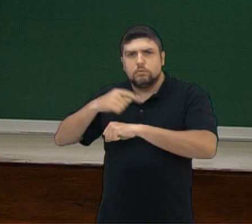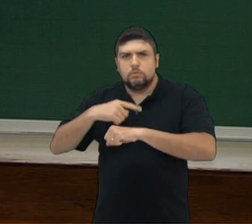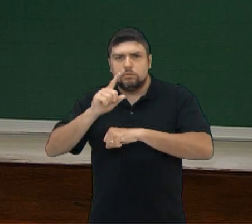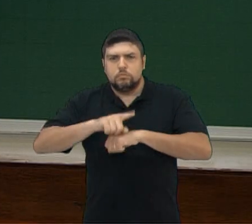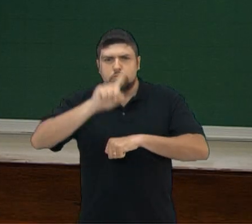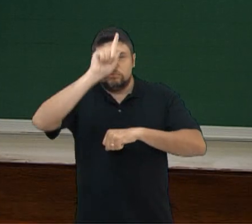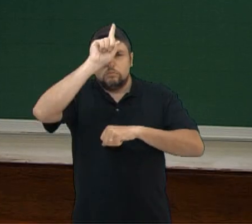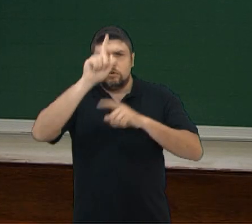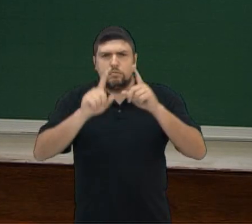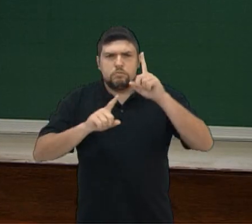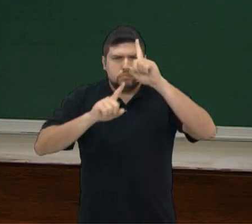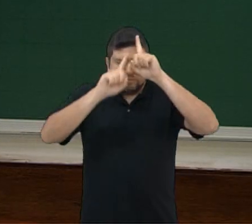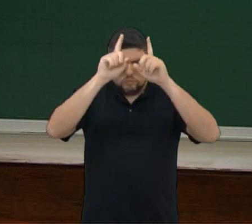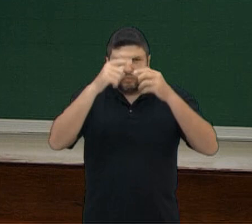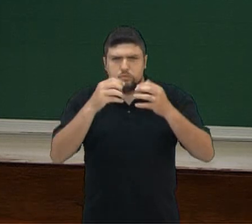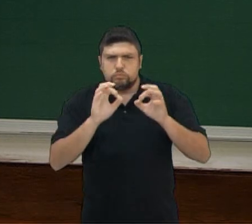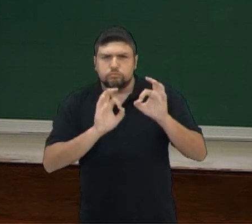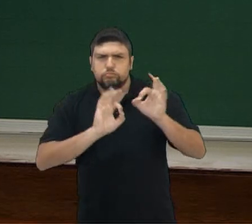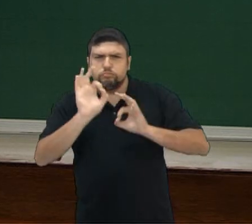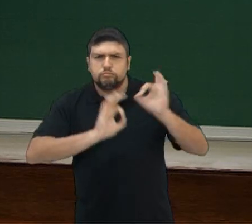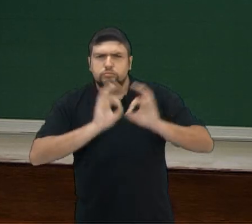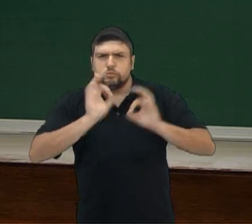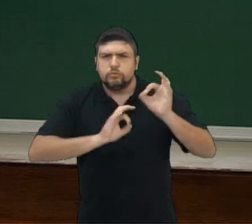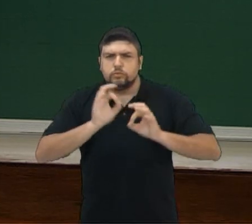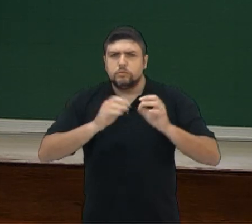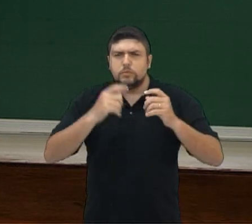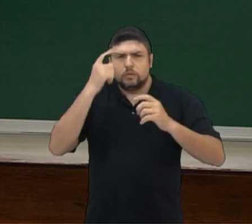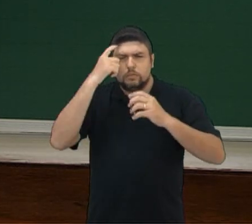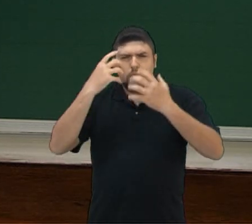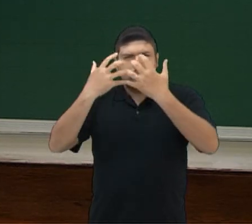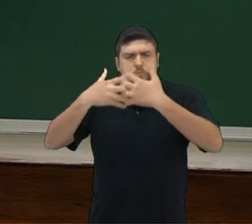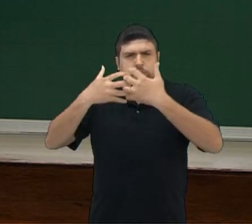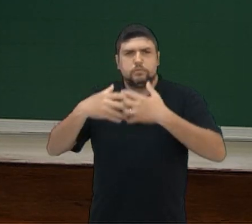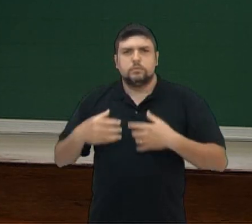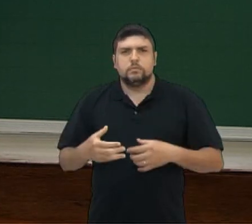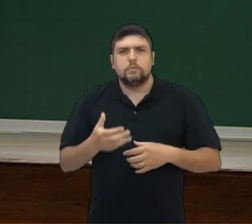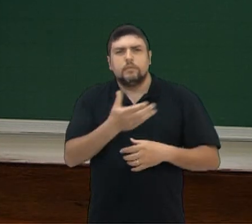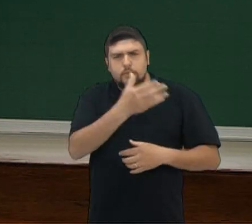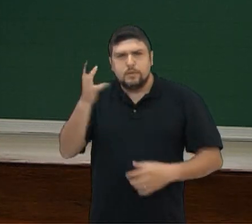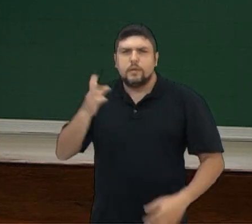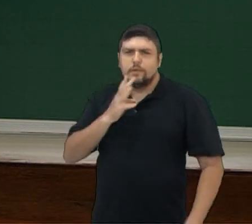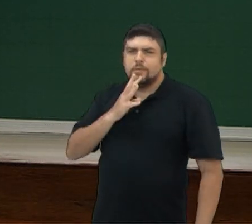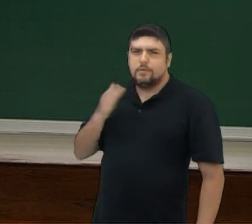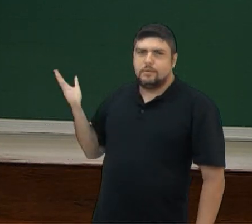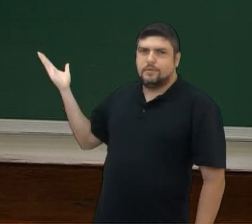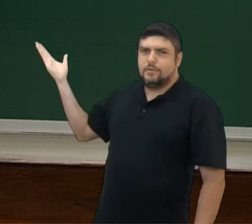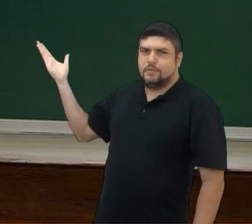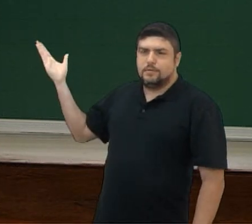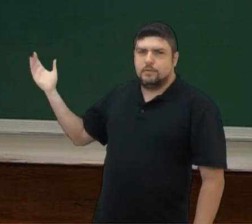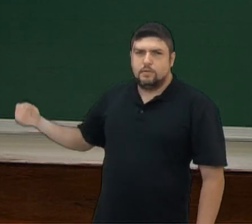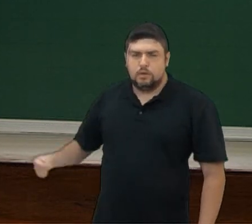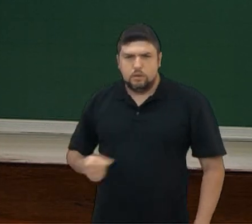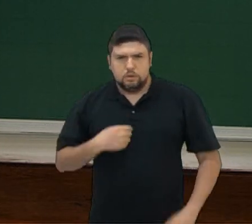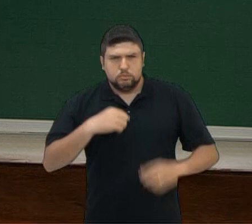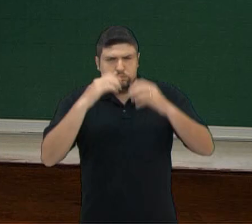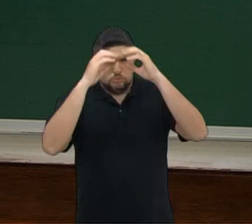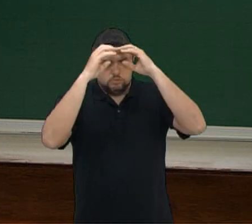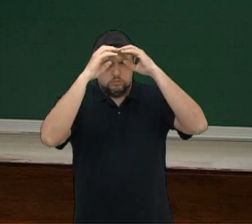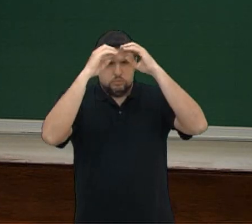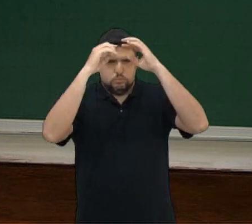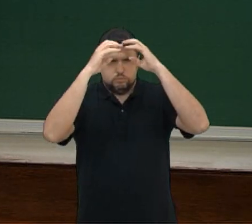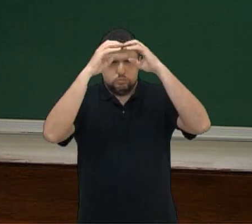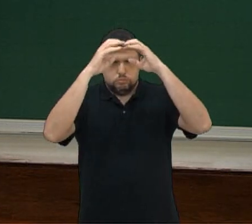vários filósofos, esse é muito importante. Aposto que vocês já viram a carinha dele por aí e essa famosa frase, penso, logo existo,